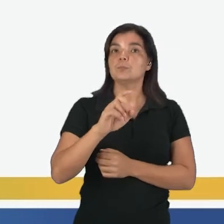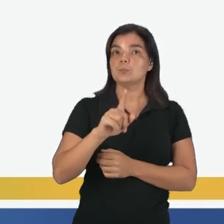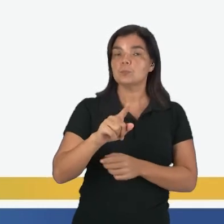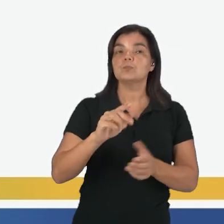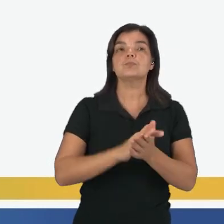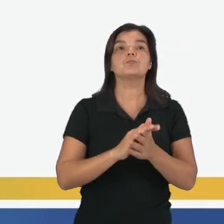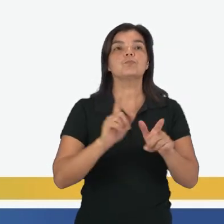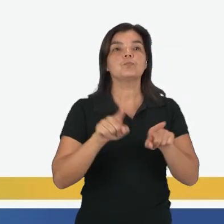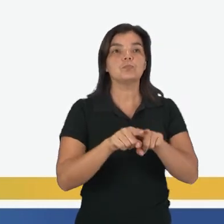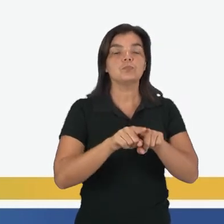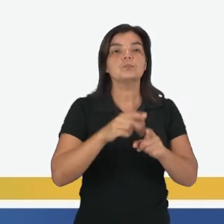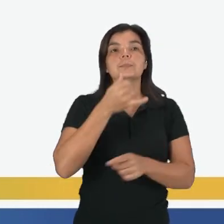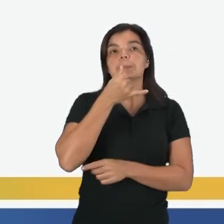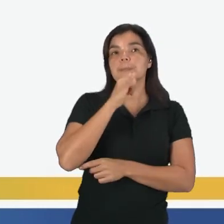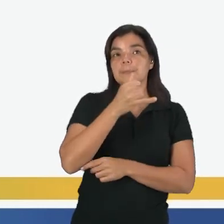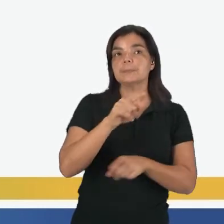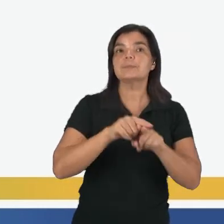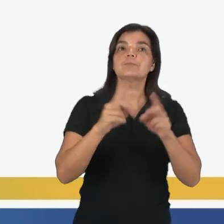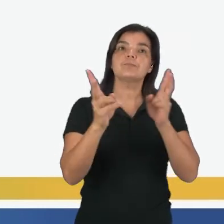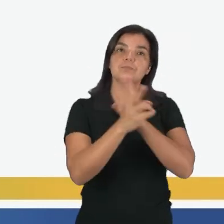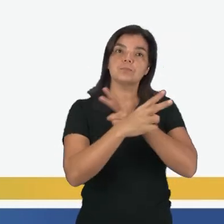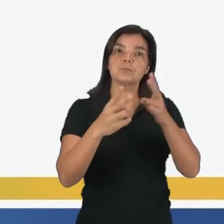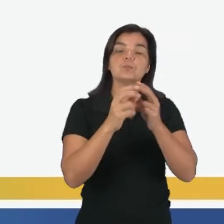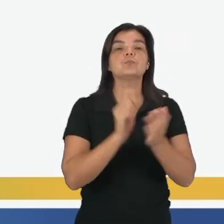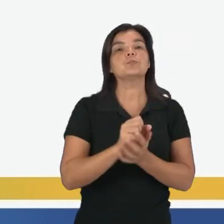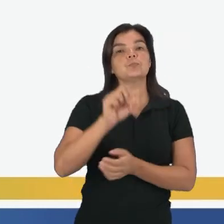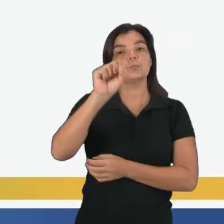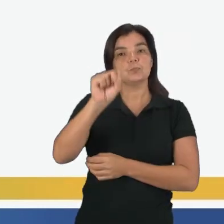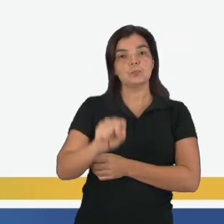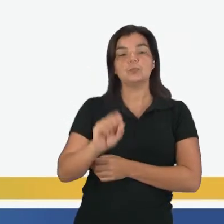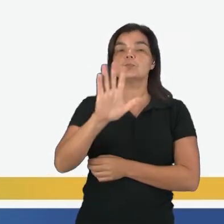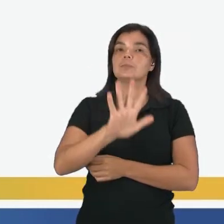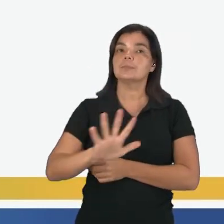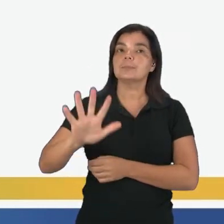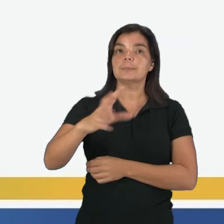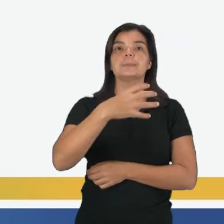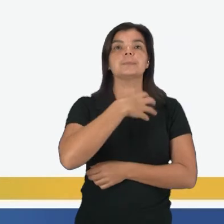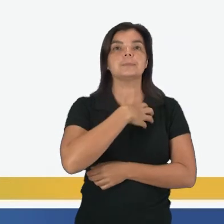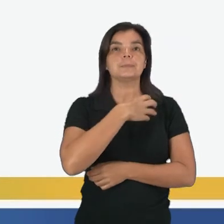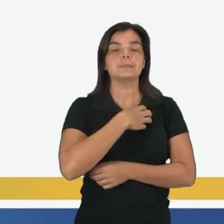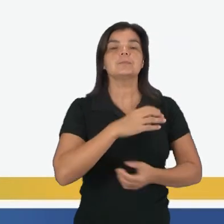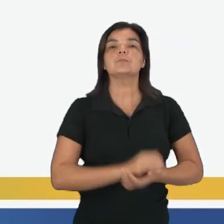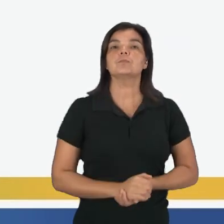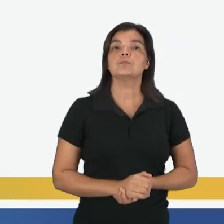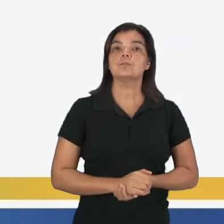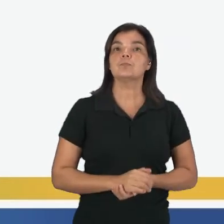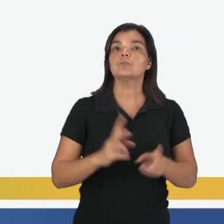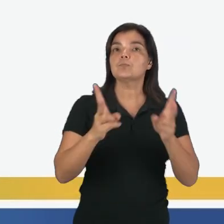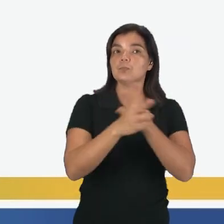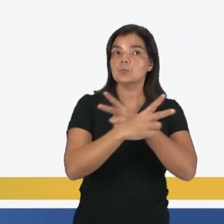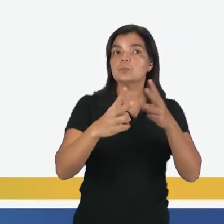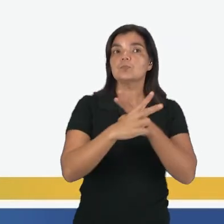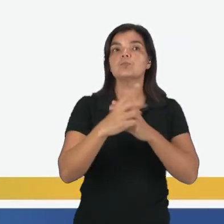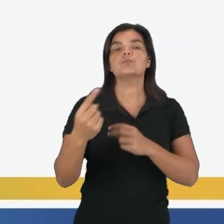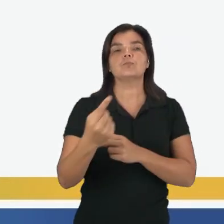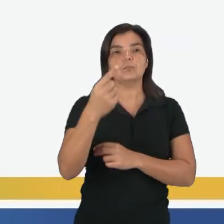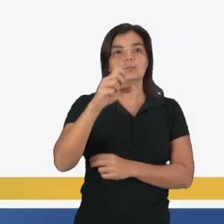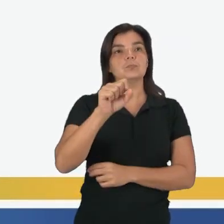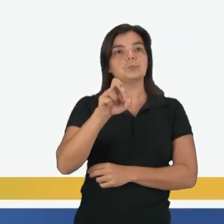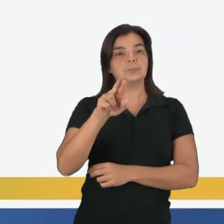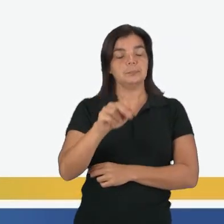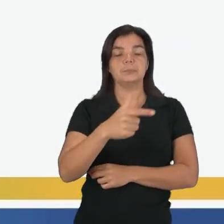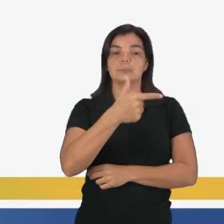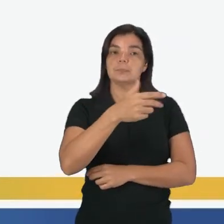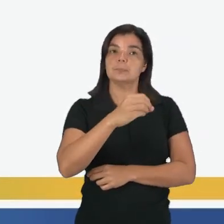turbinas para o segundo complexo de energia à base de ventos no sudeste da Bahia. O complexo eólico Alto Sertão,